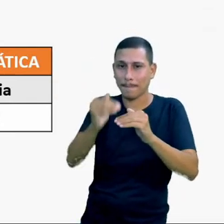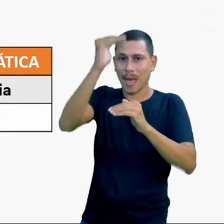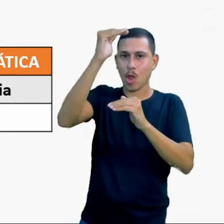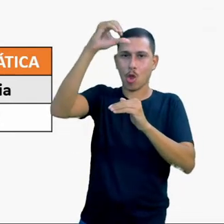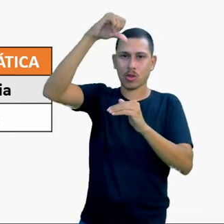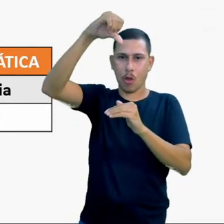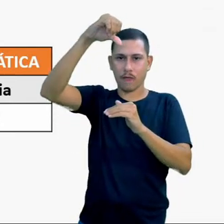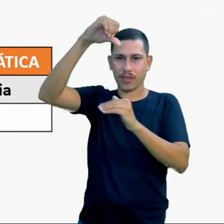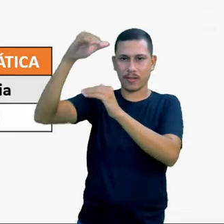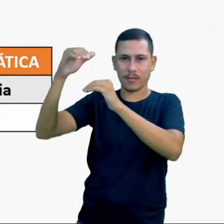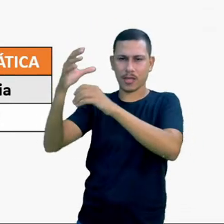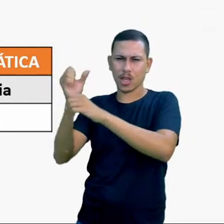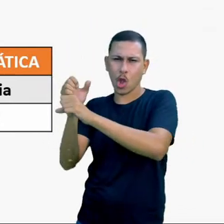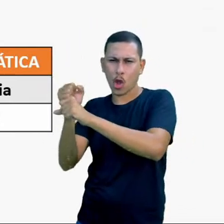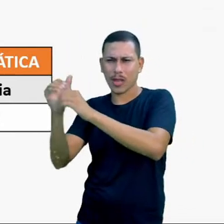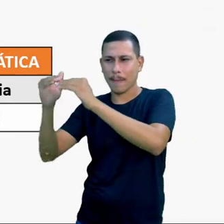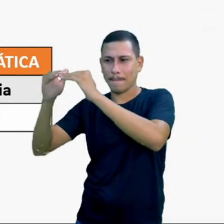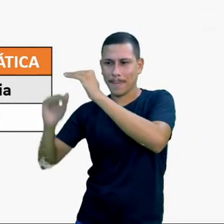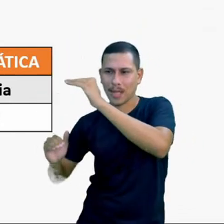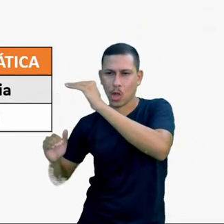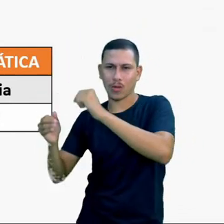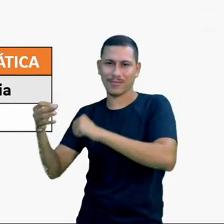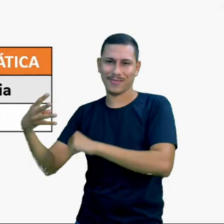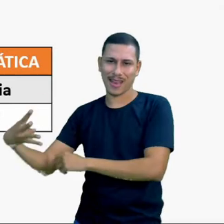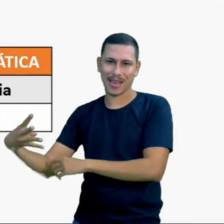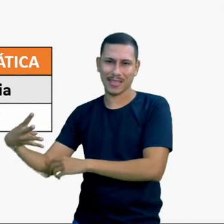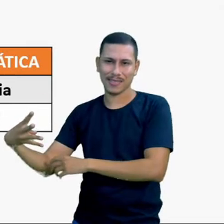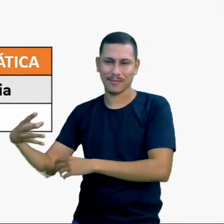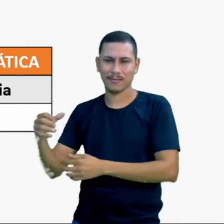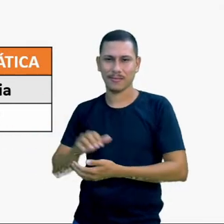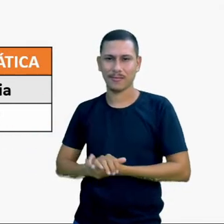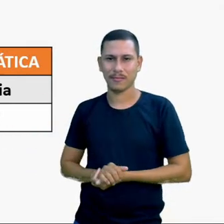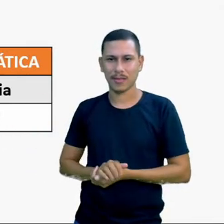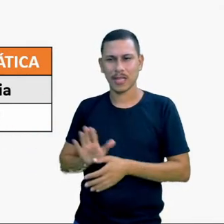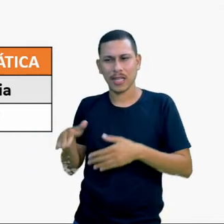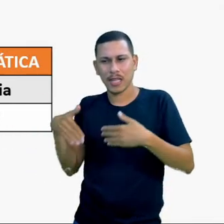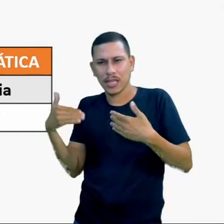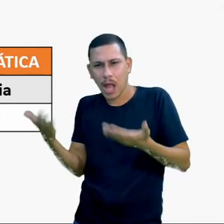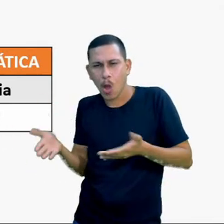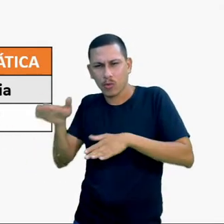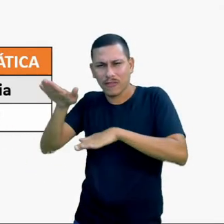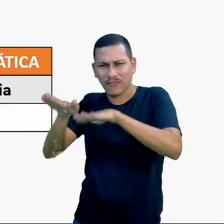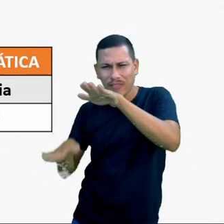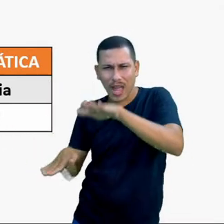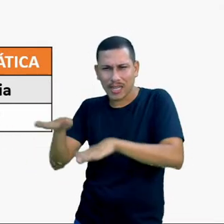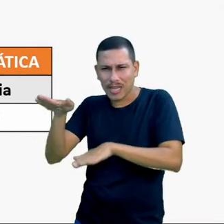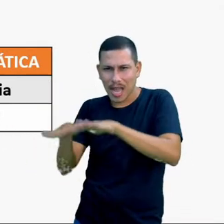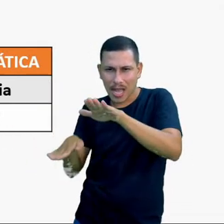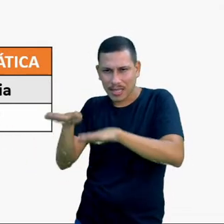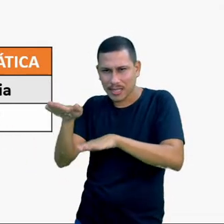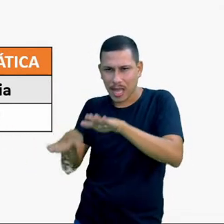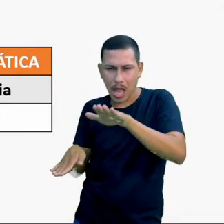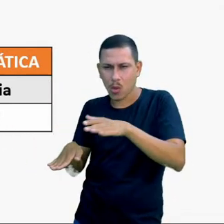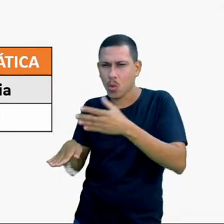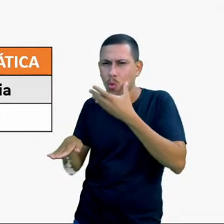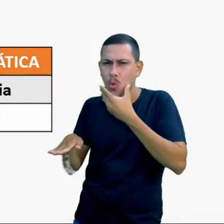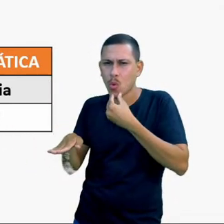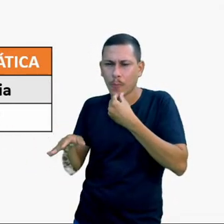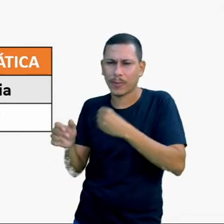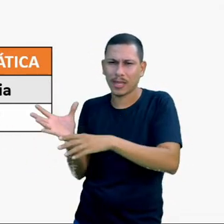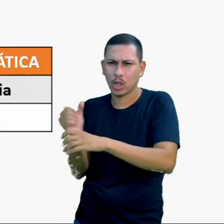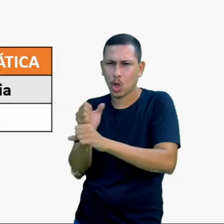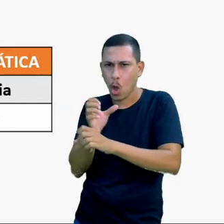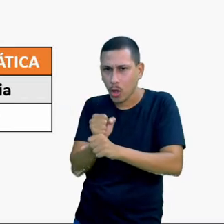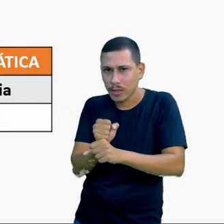9 e a menor 3. Então, o grau de variação de Tiago ficou